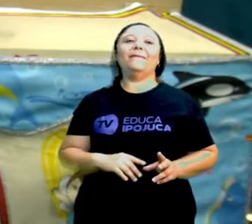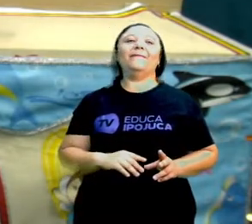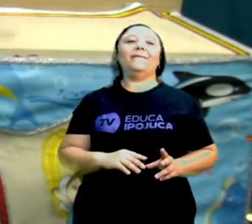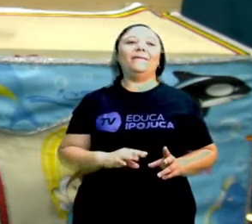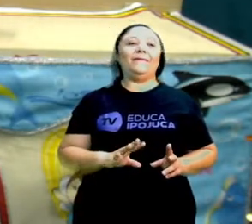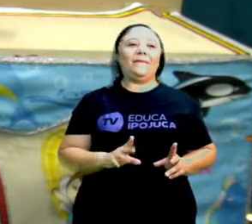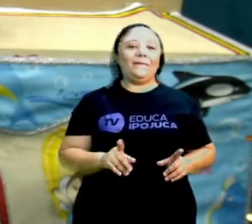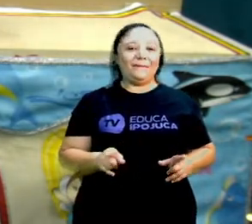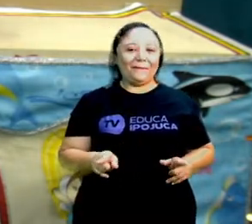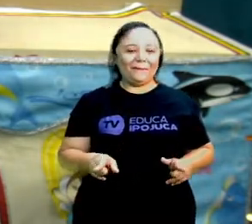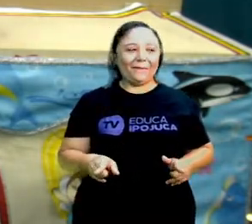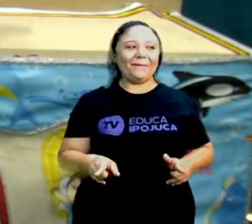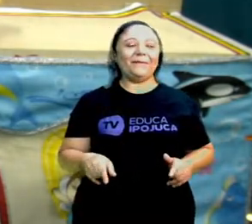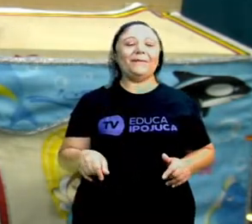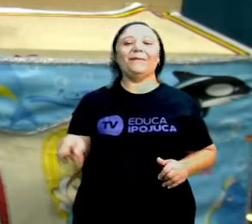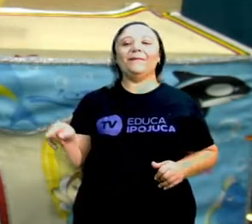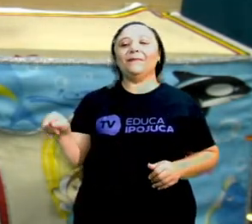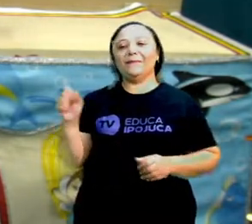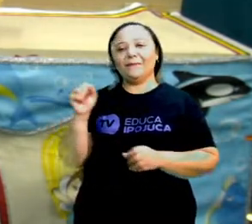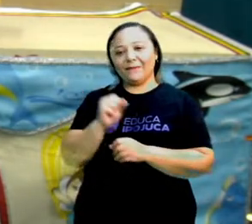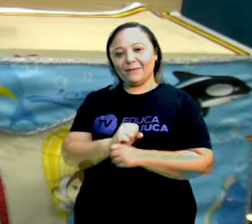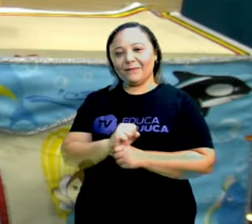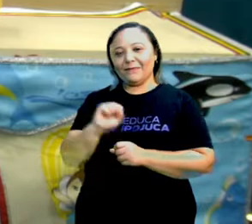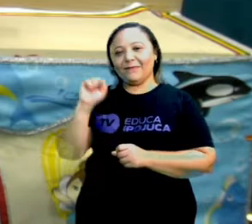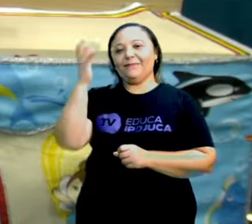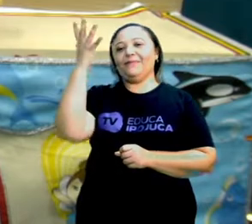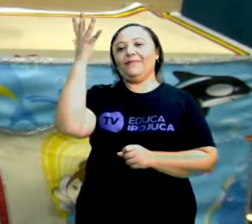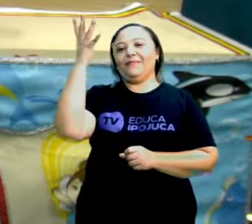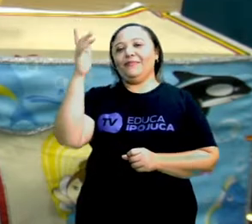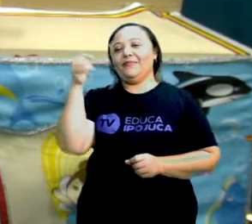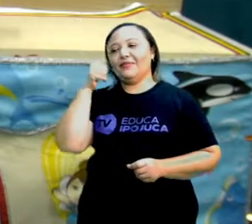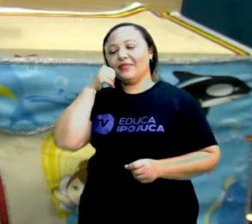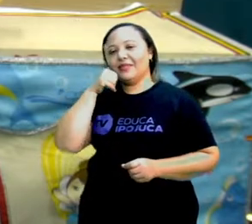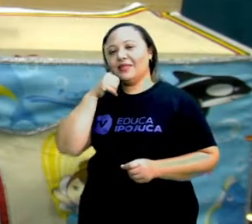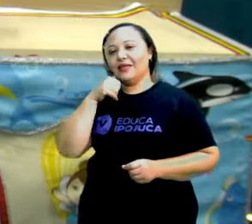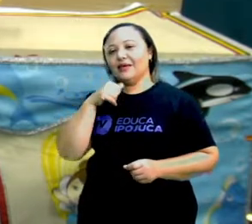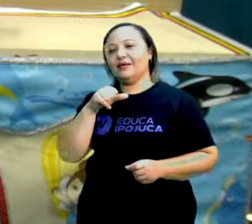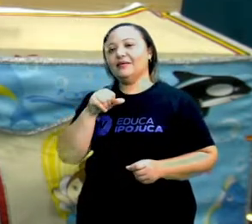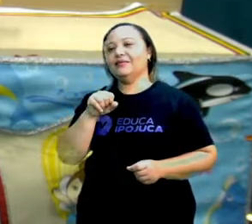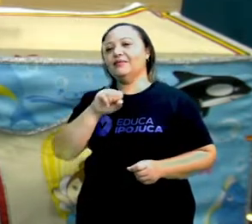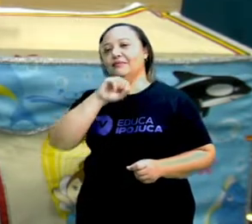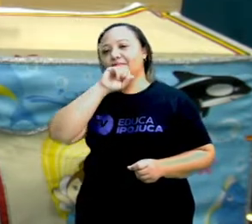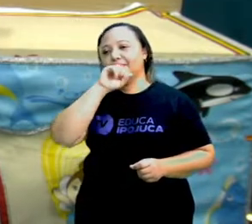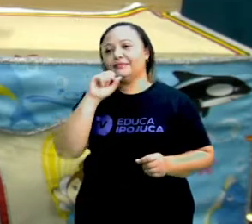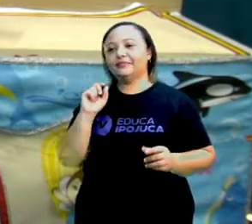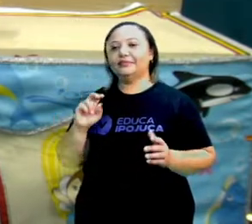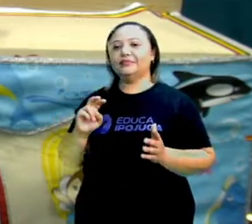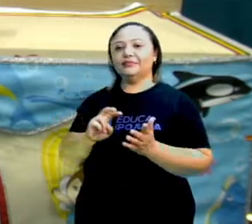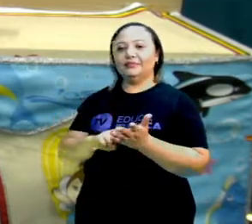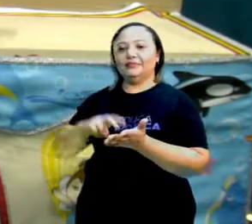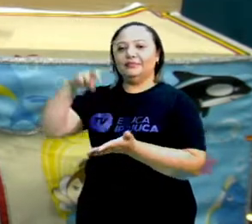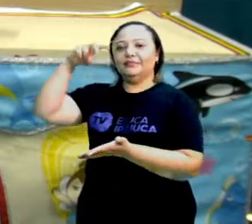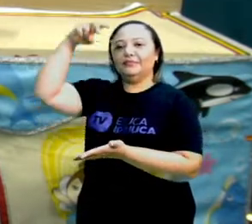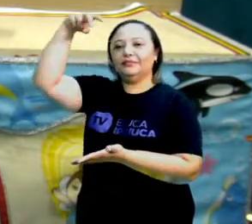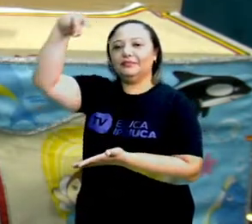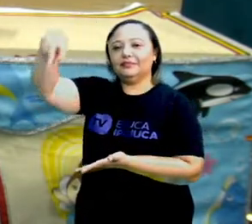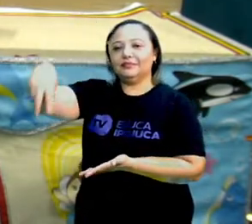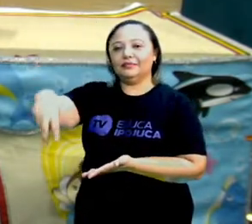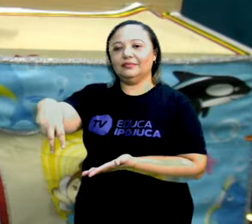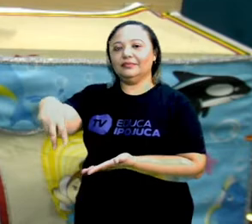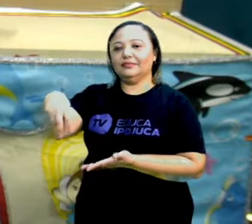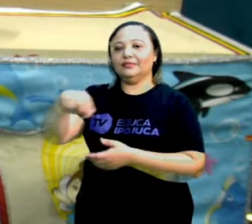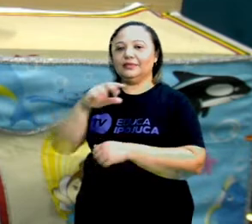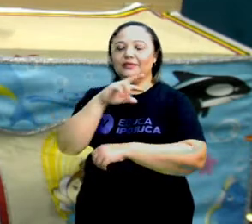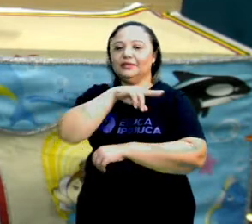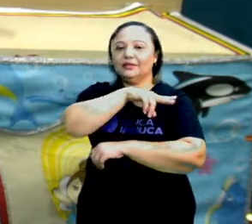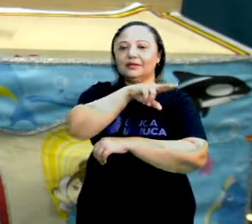seus filhos, é isso? É. Foi o que aconteceu. A mãe deu um pulo e pulou por cima daquela